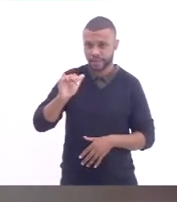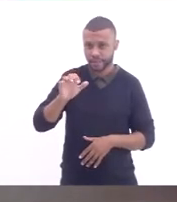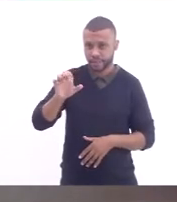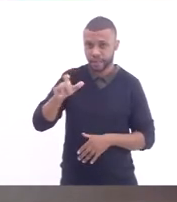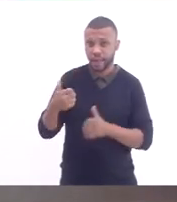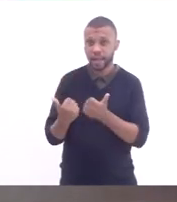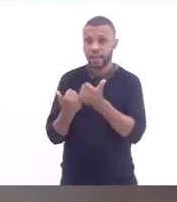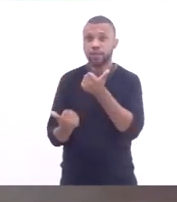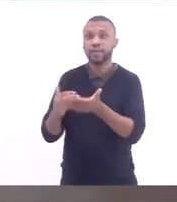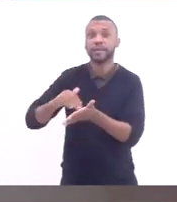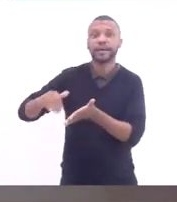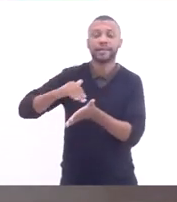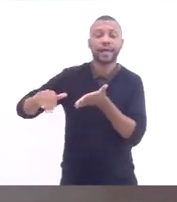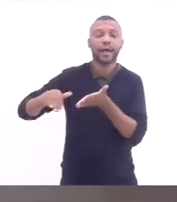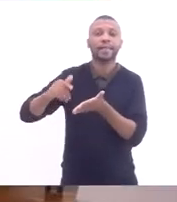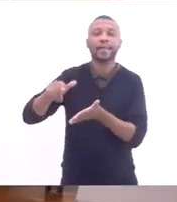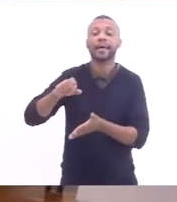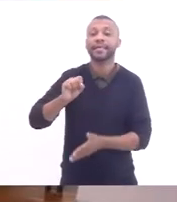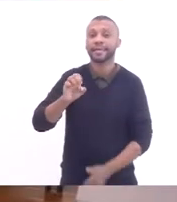da Secretaria de Fazenda.